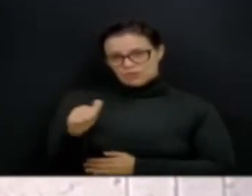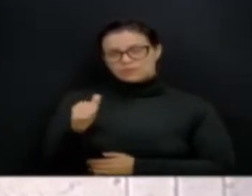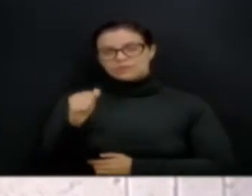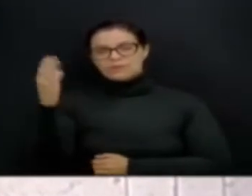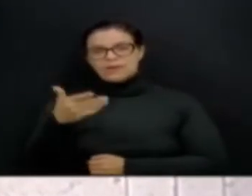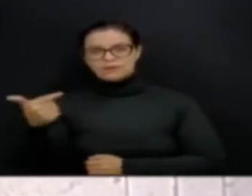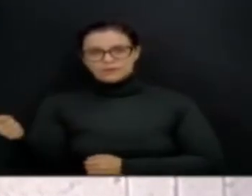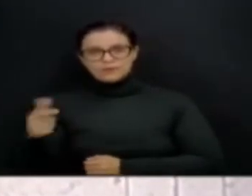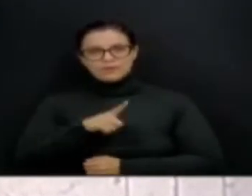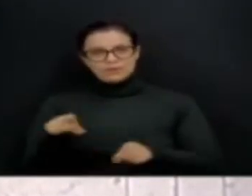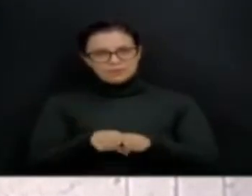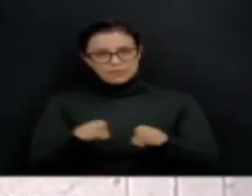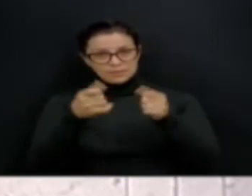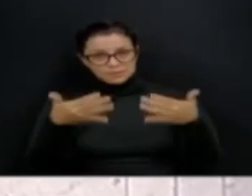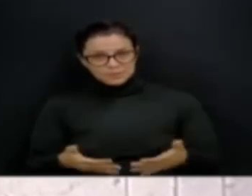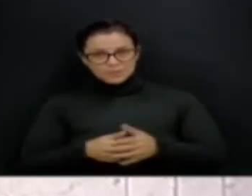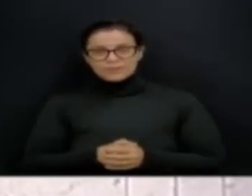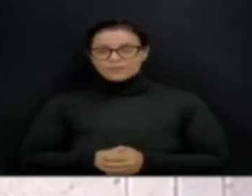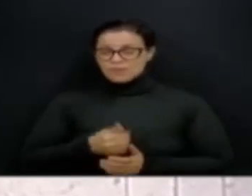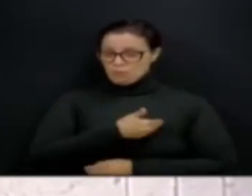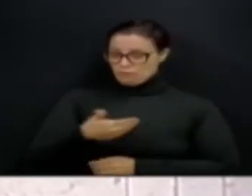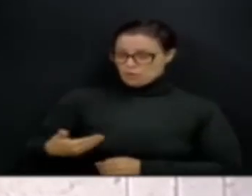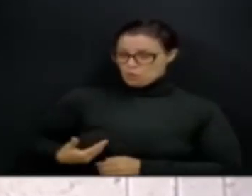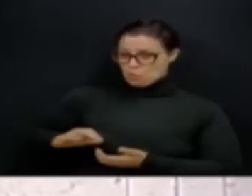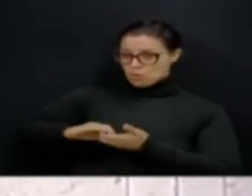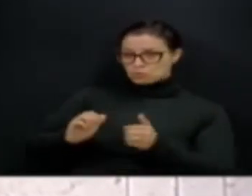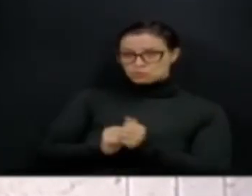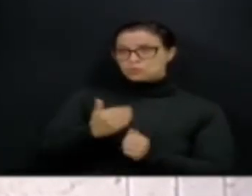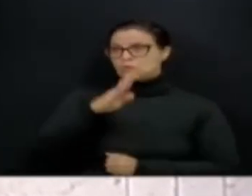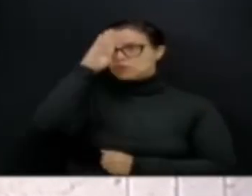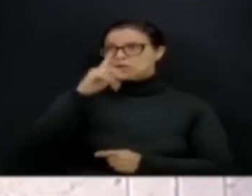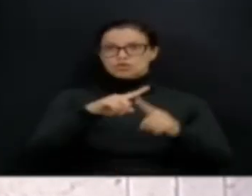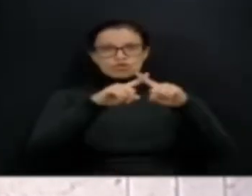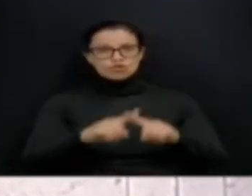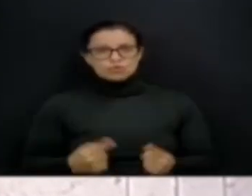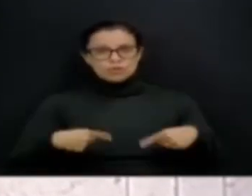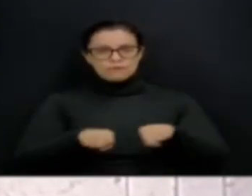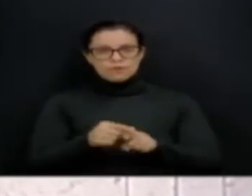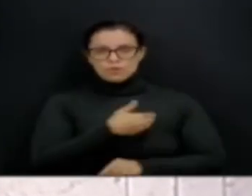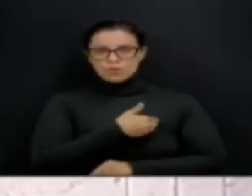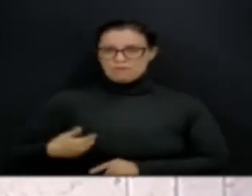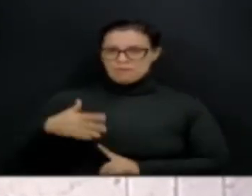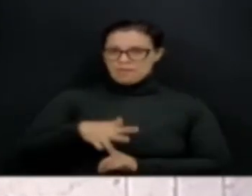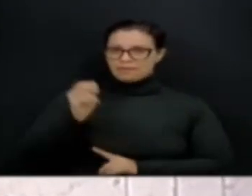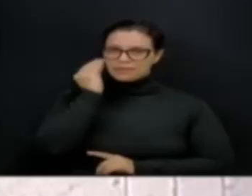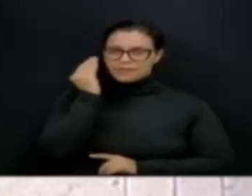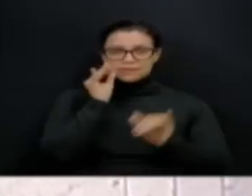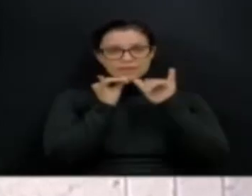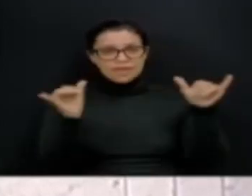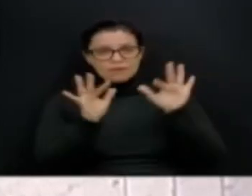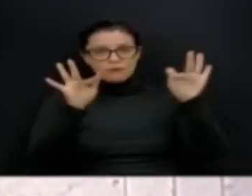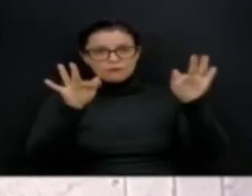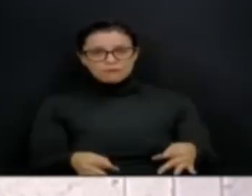14/11/2021. Governador Ratinho Júnior, aliado de Bolsonaro, vai disputar a reeleição e anuncia o